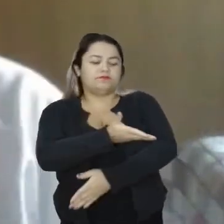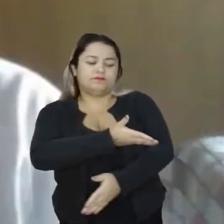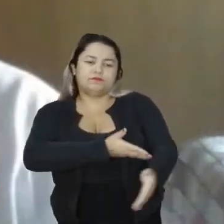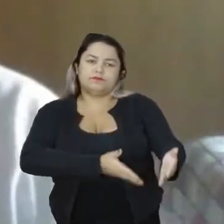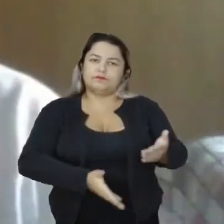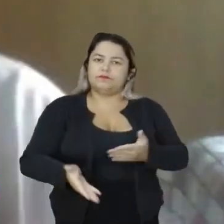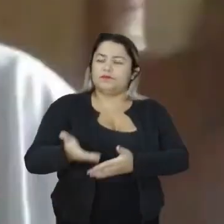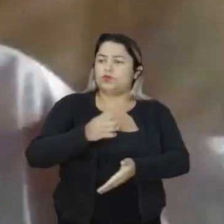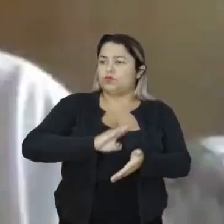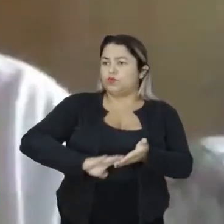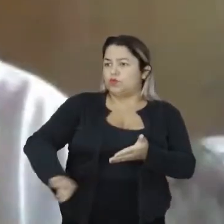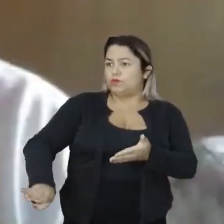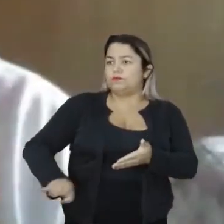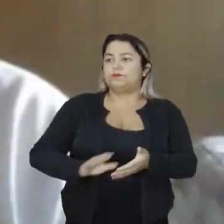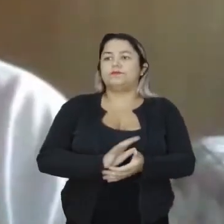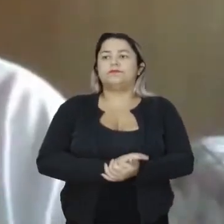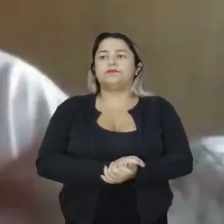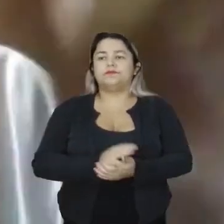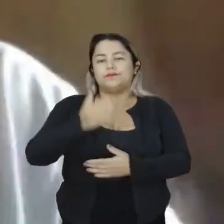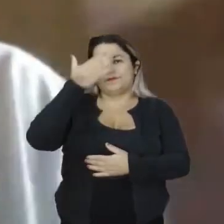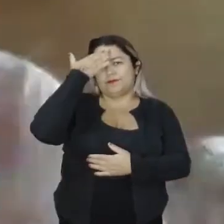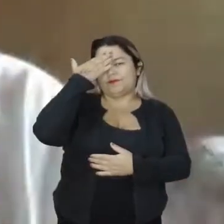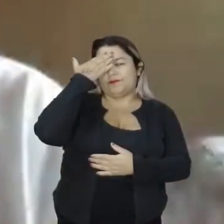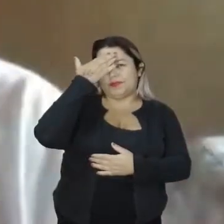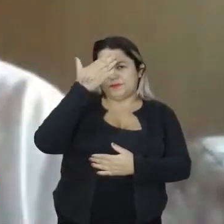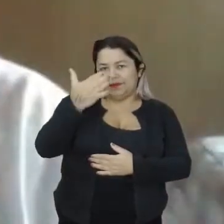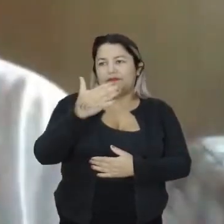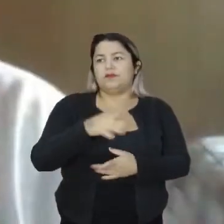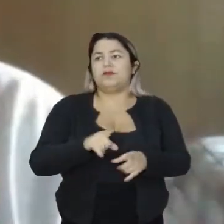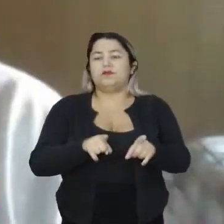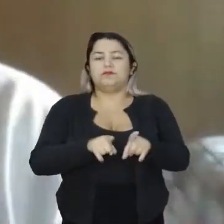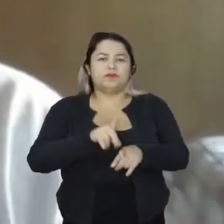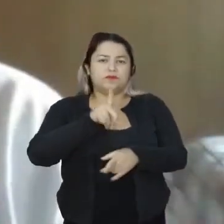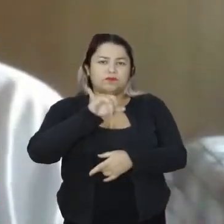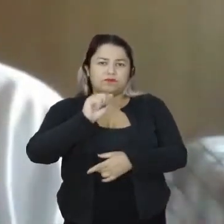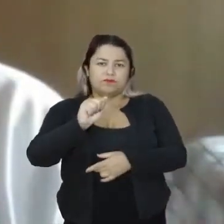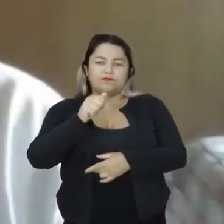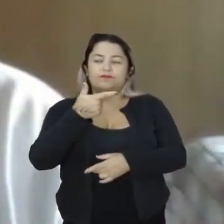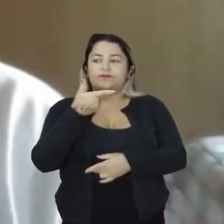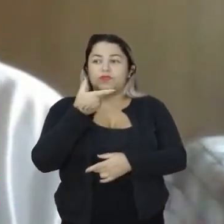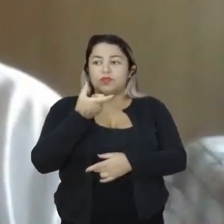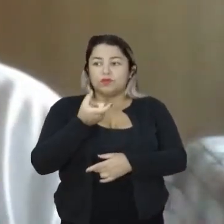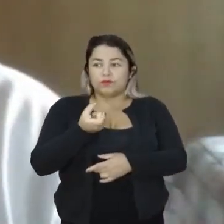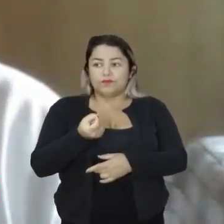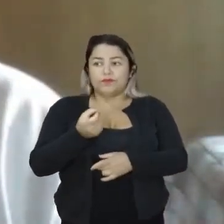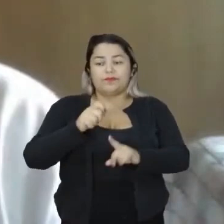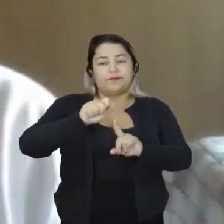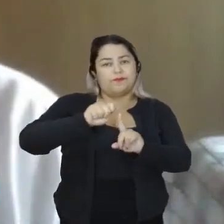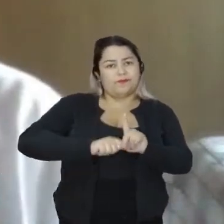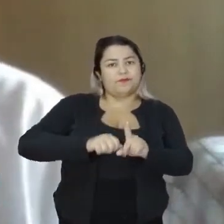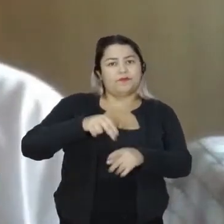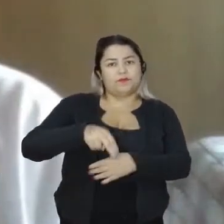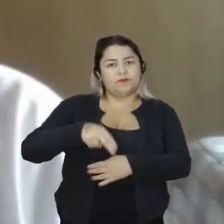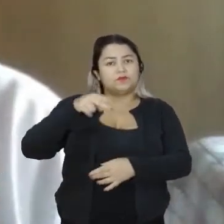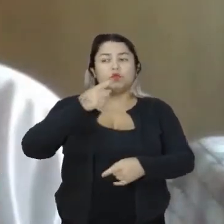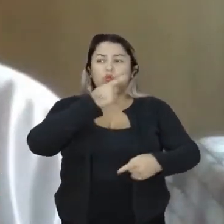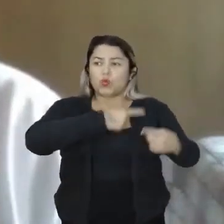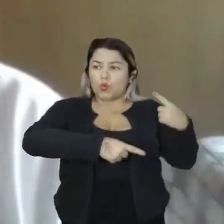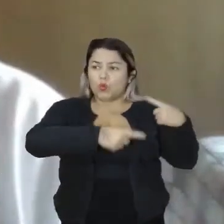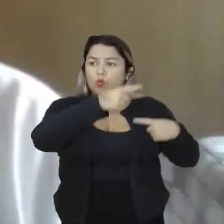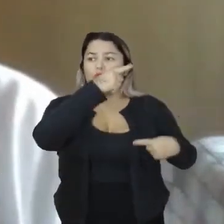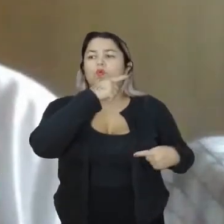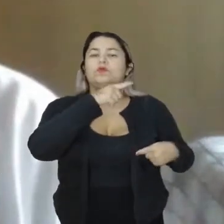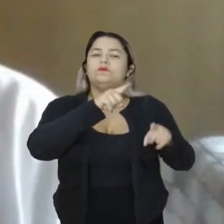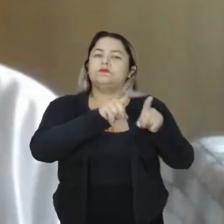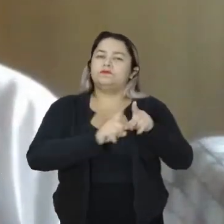sua eliminação. É isso. Muito obrigado e que esse dia 20 de novembro seja de reconstrução,